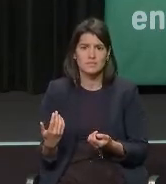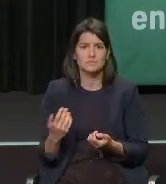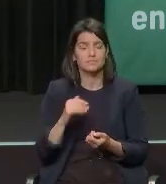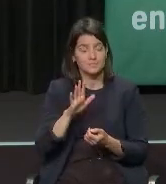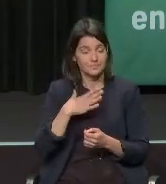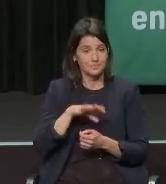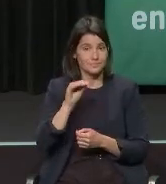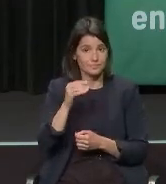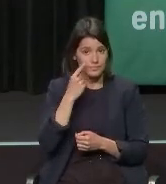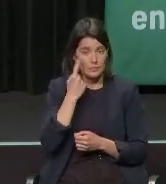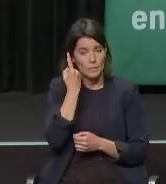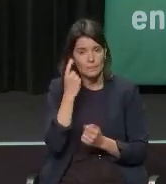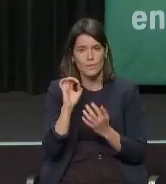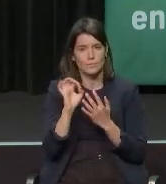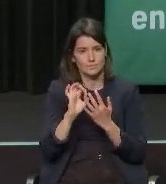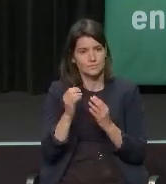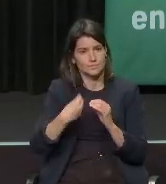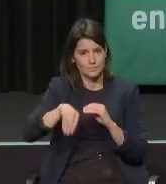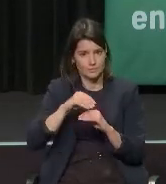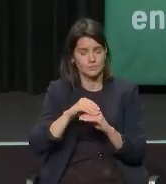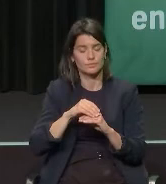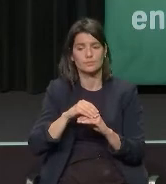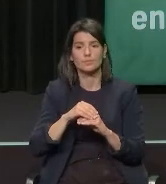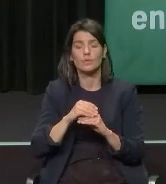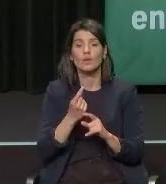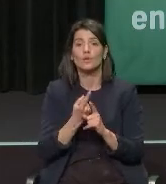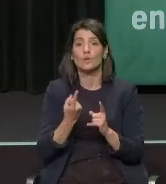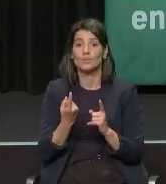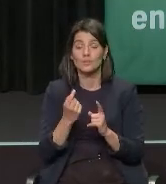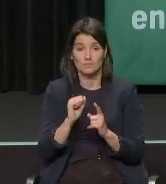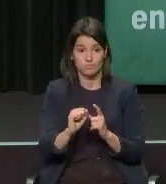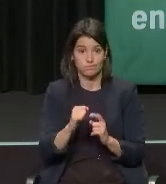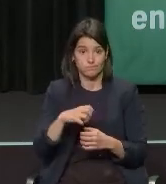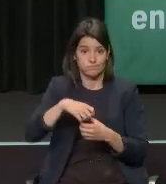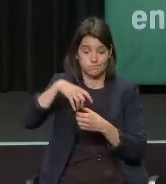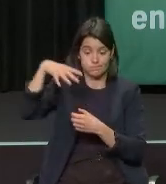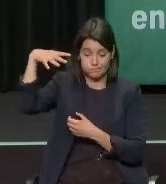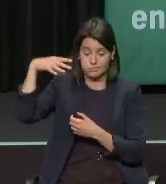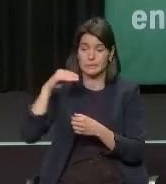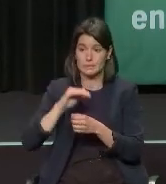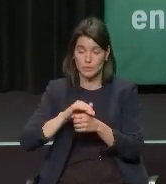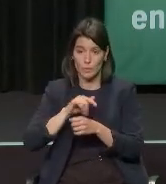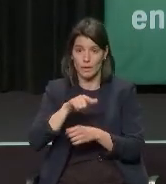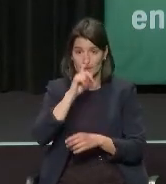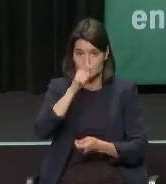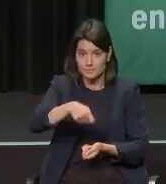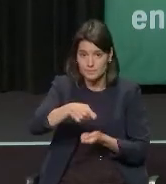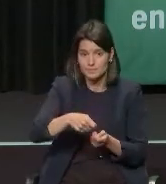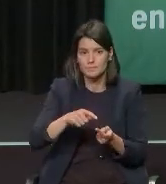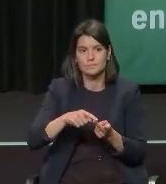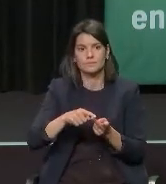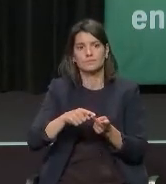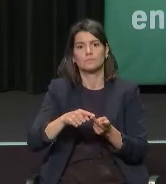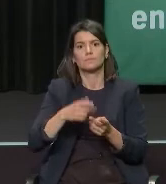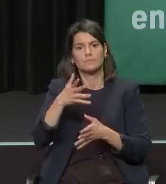a atenção para um aspecto adicional, é que as emissões resultantes da agricultura e da